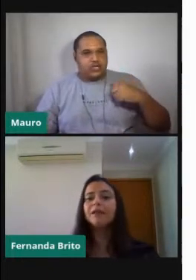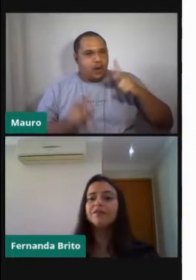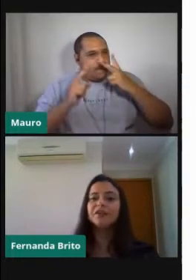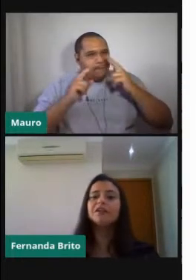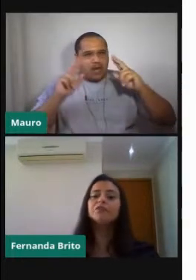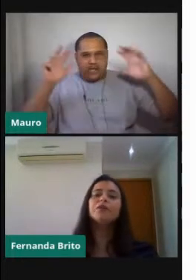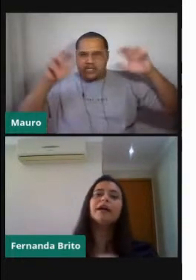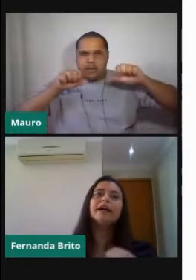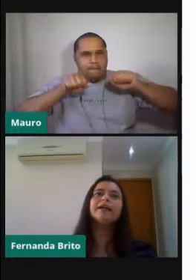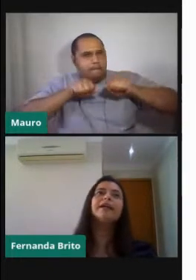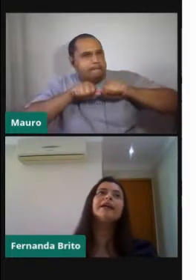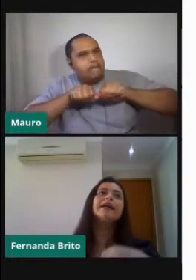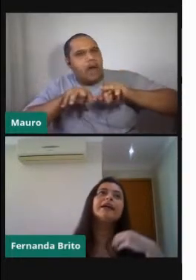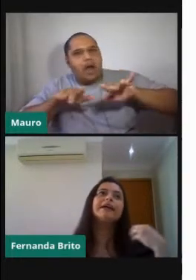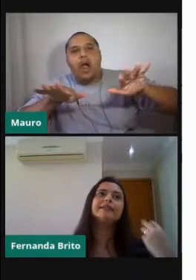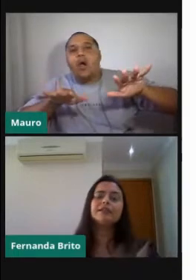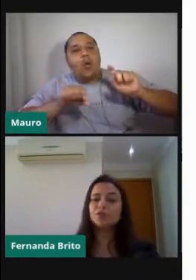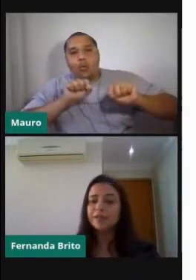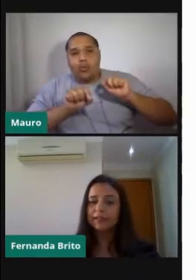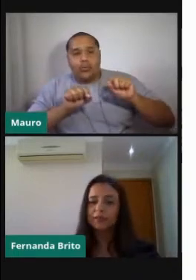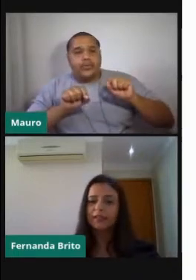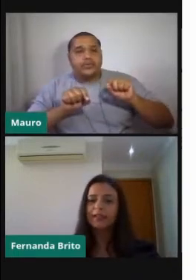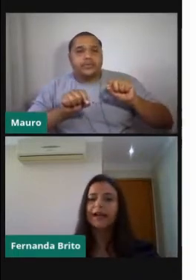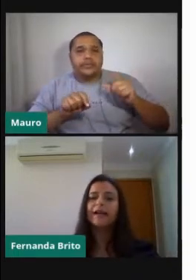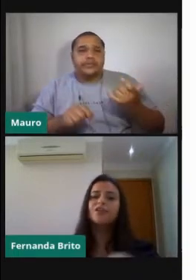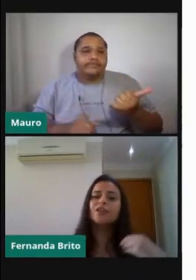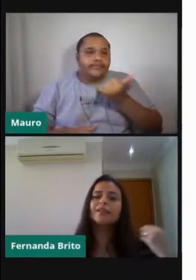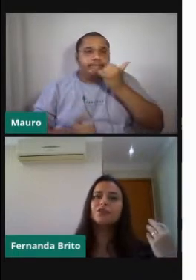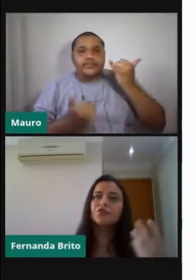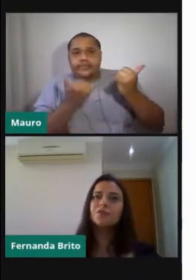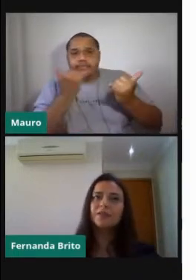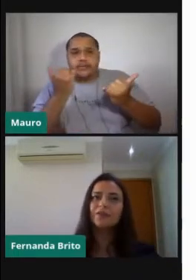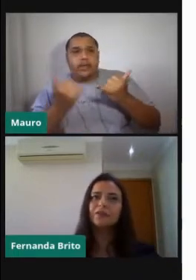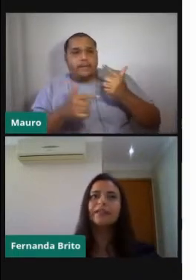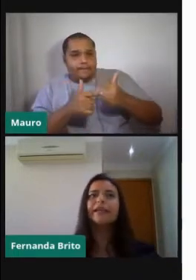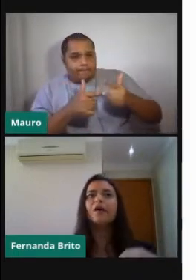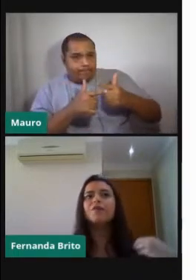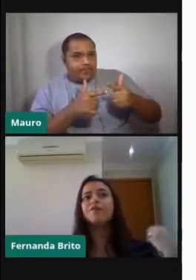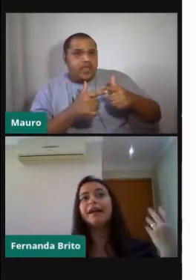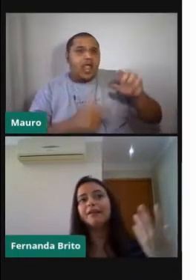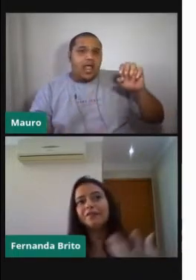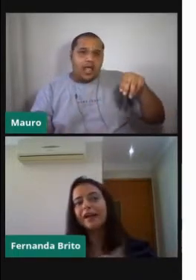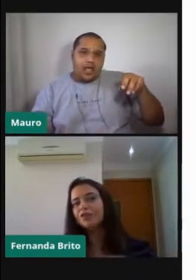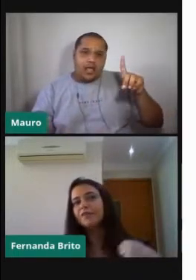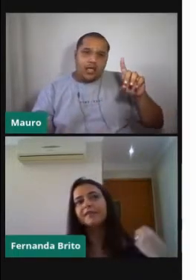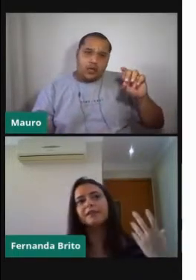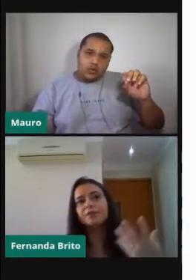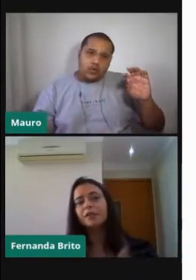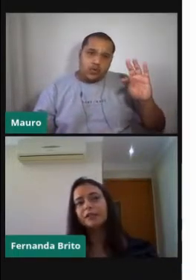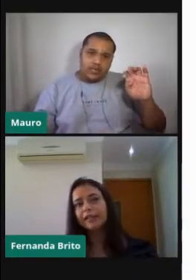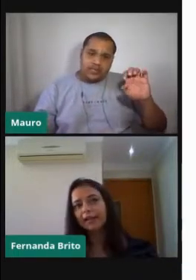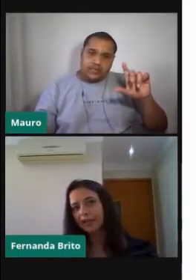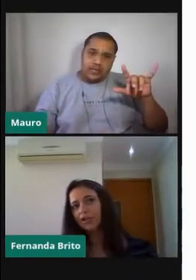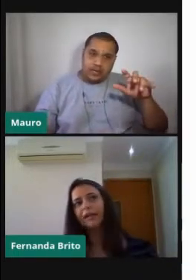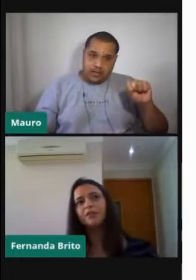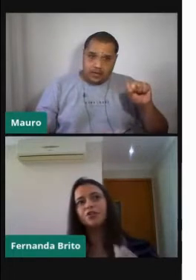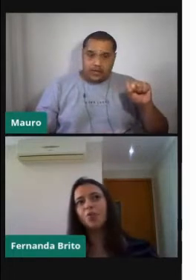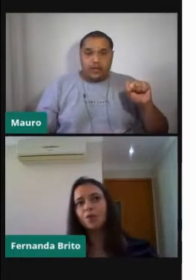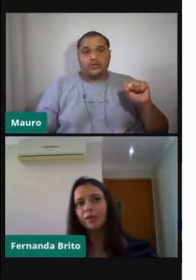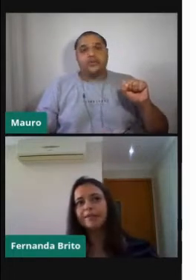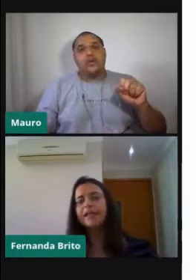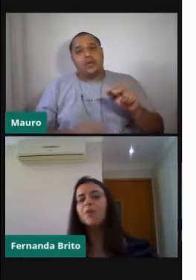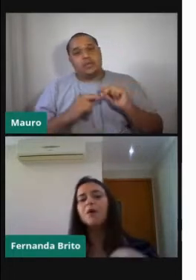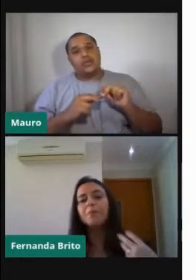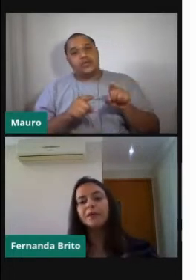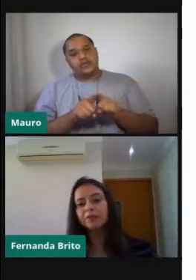que acaba levando a lesões endoteliais. Essa disfunção endotelial vai levar à ativação da cascata